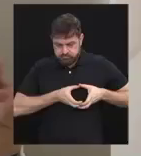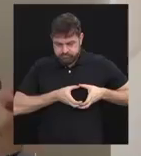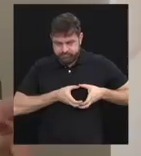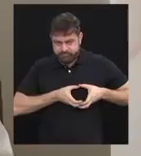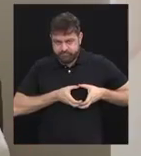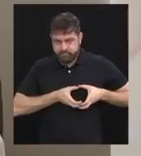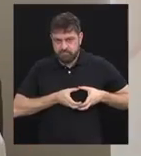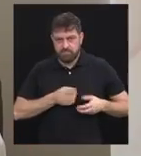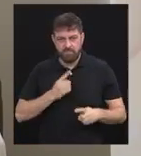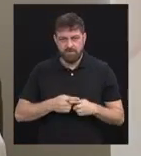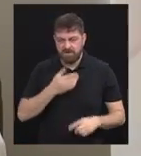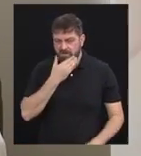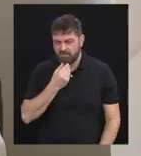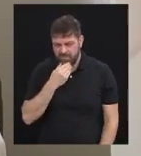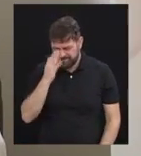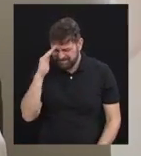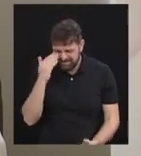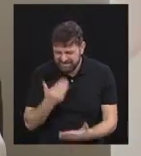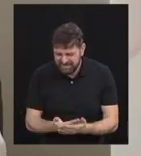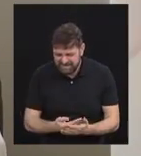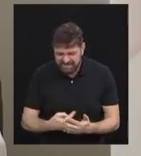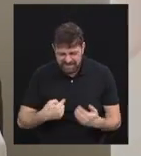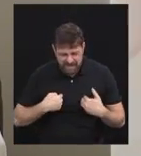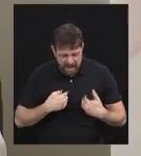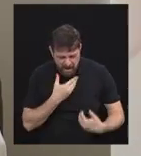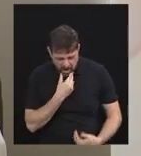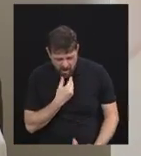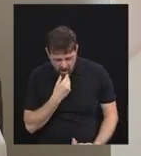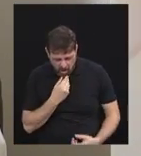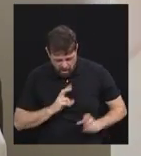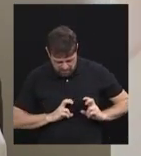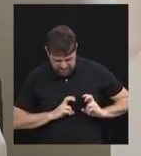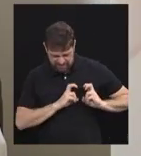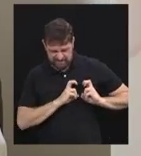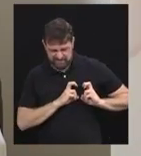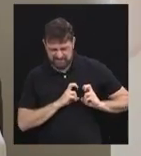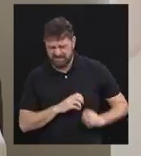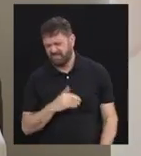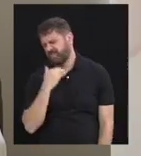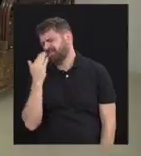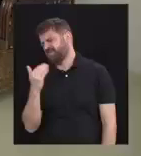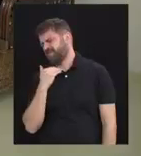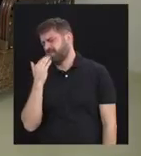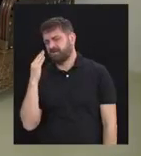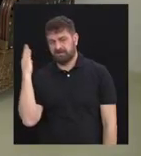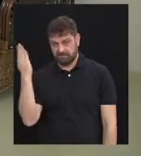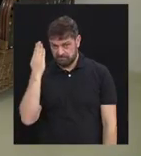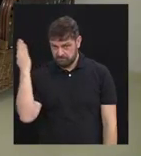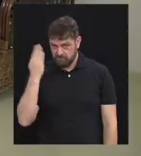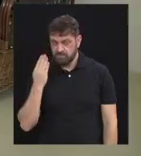homem não acredita que isso seja um câncer de mama. E a maioria